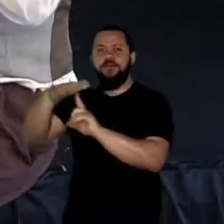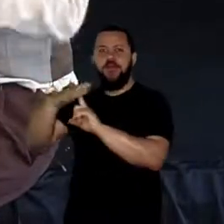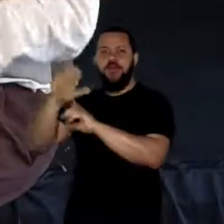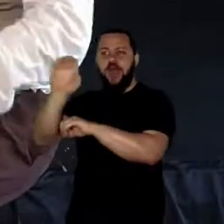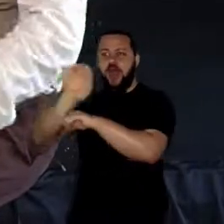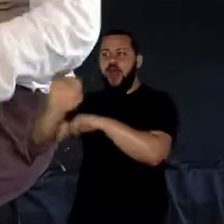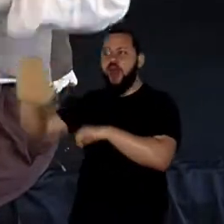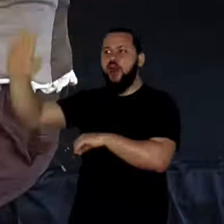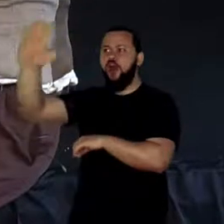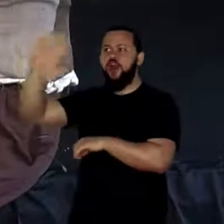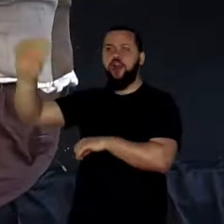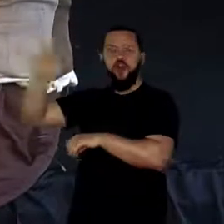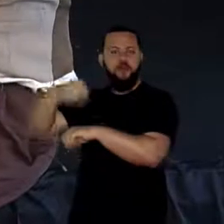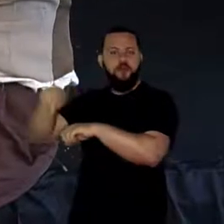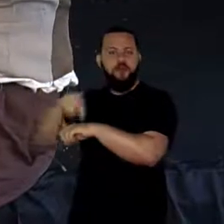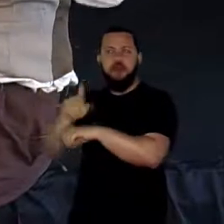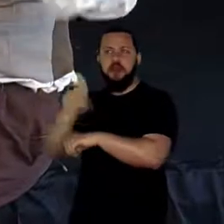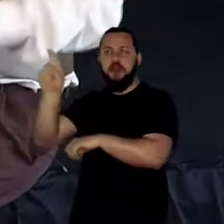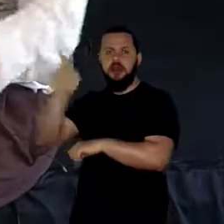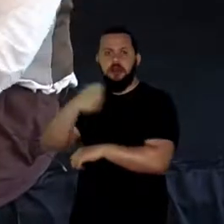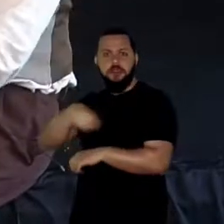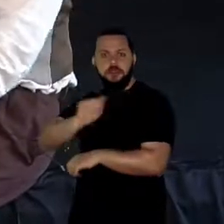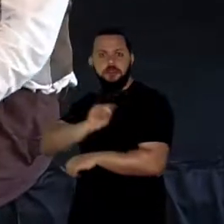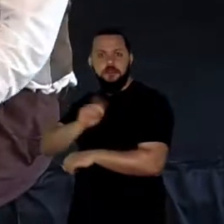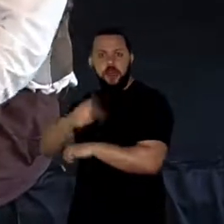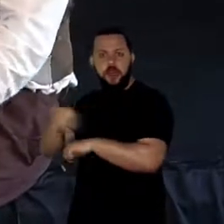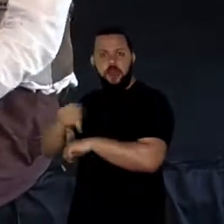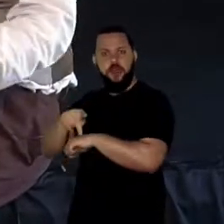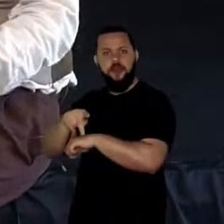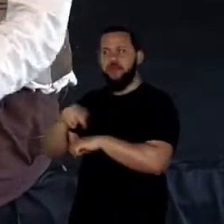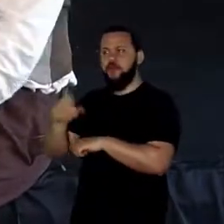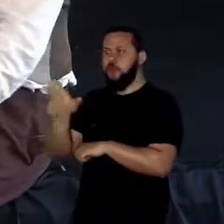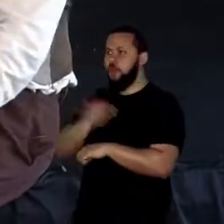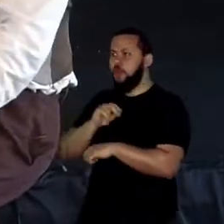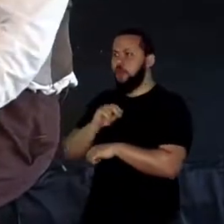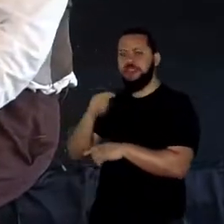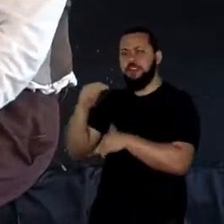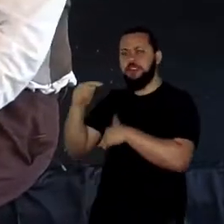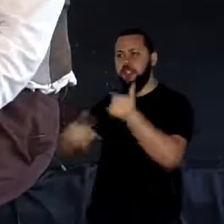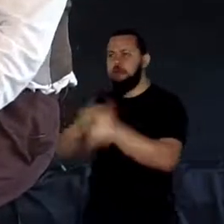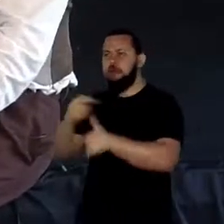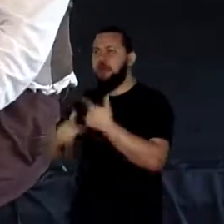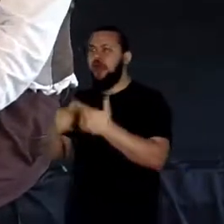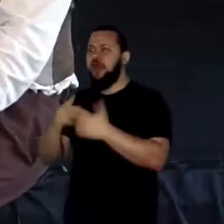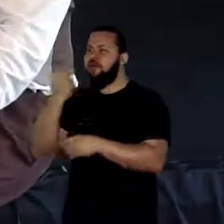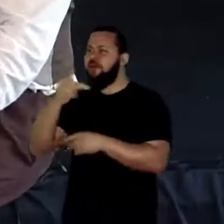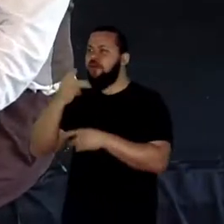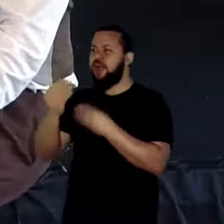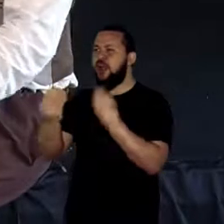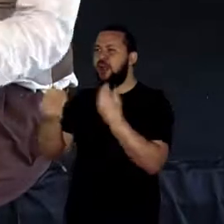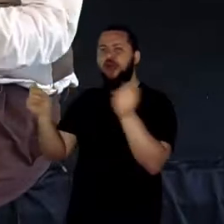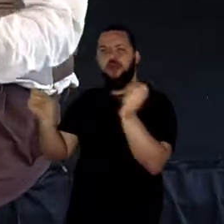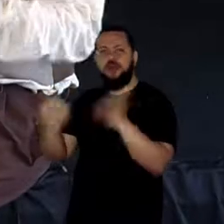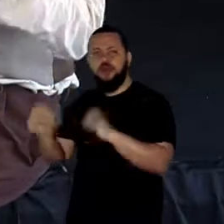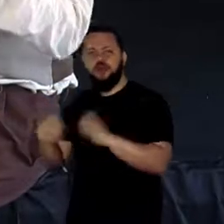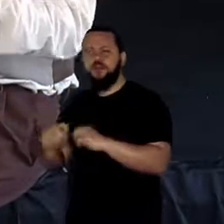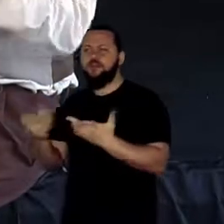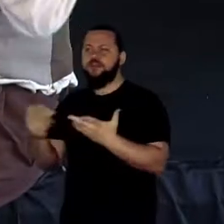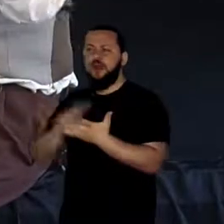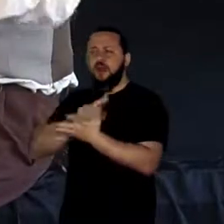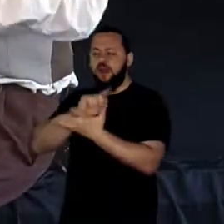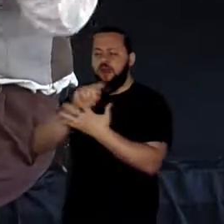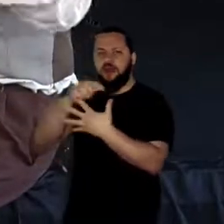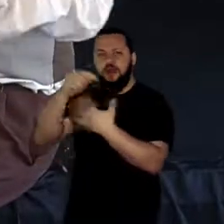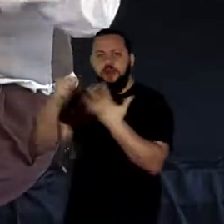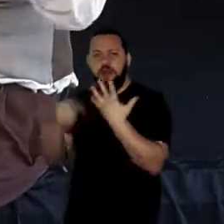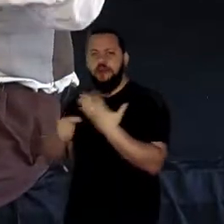Europeia de Teatro para Crianças. E começou a surgir muita coisa. Assim, é um trabalho, por tocar, por falar de tantas necessidades, né, que ele acaba